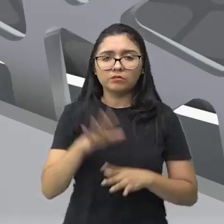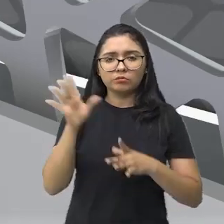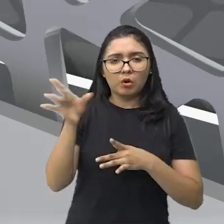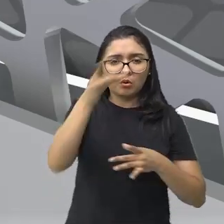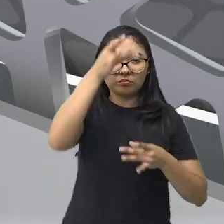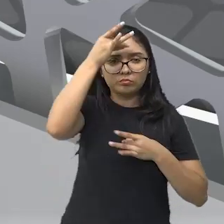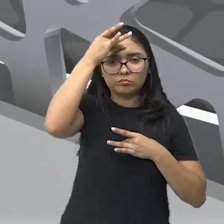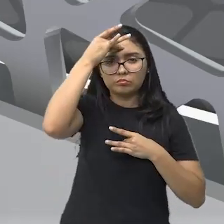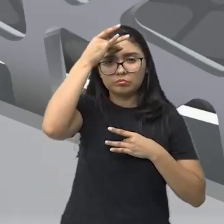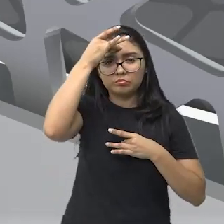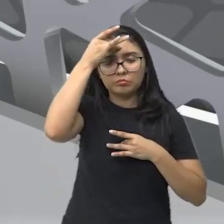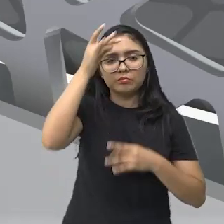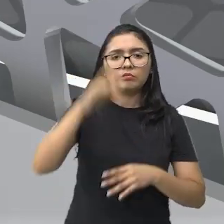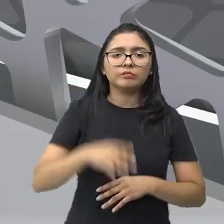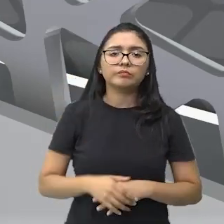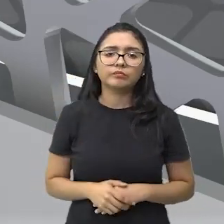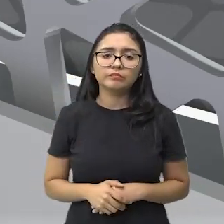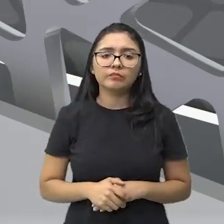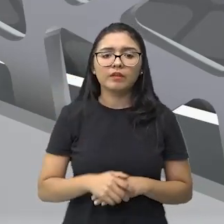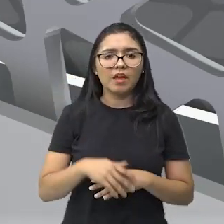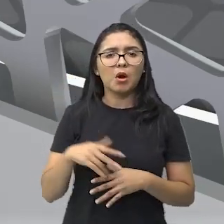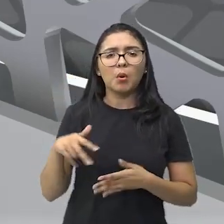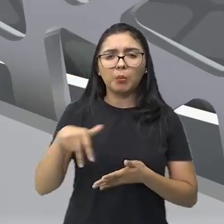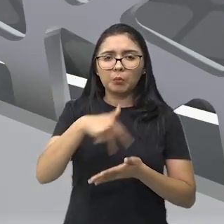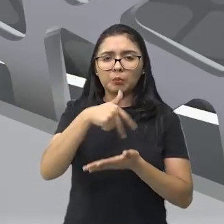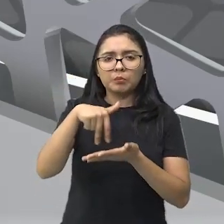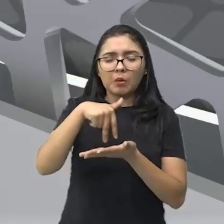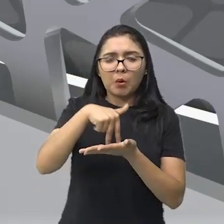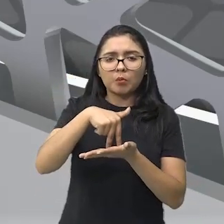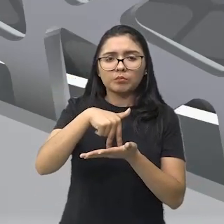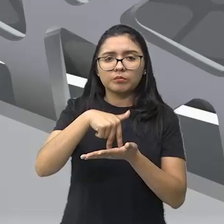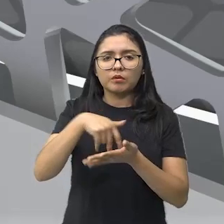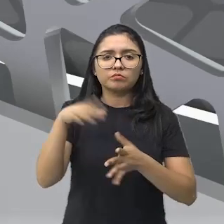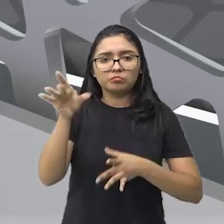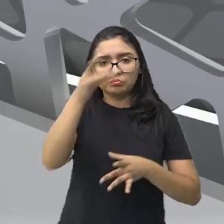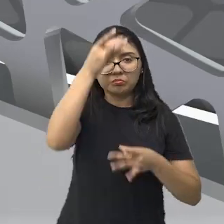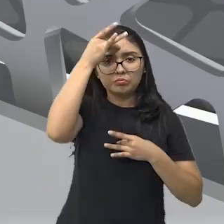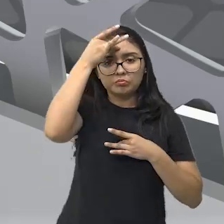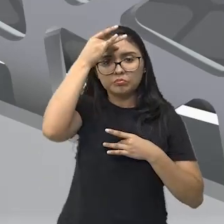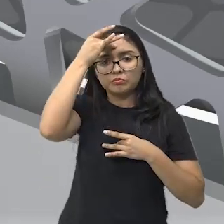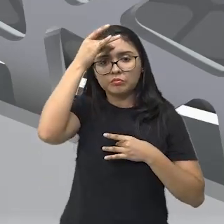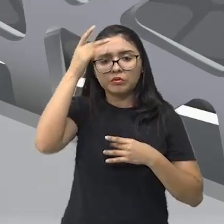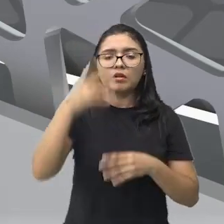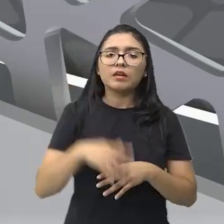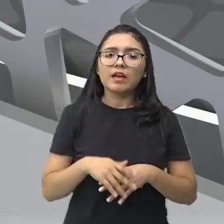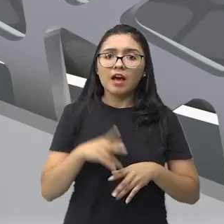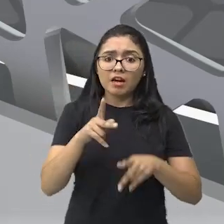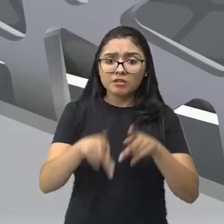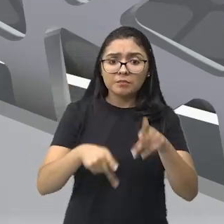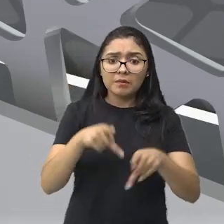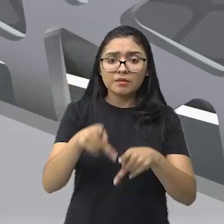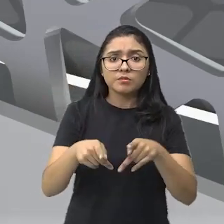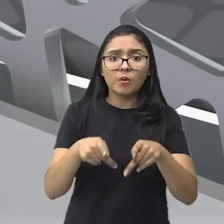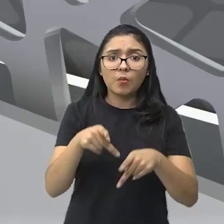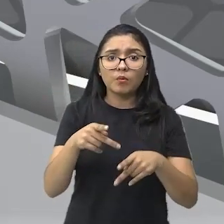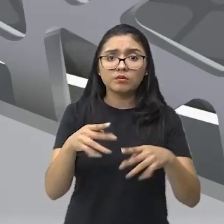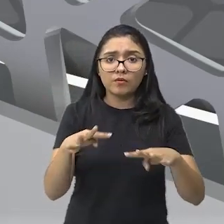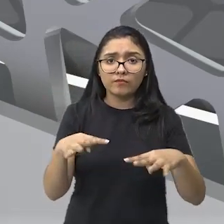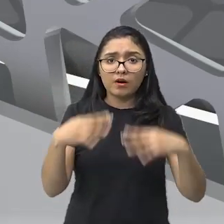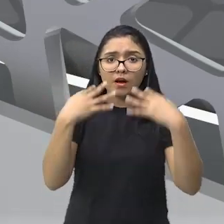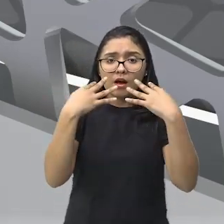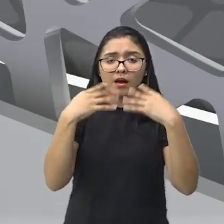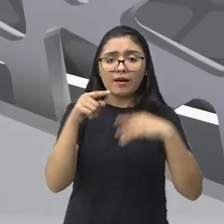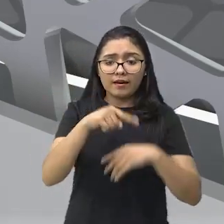Eu coloco aquele personagem tão bem, eu interpreto tão bem, que eu chego até a fazer as pessoas chorarem quando assistam uma